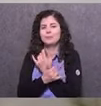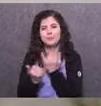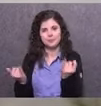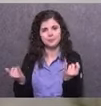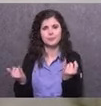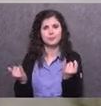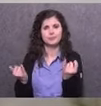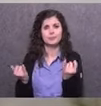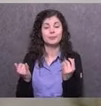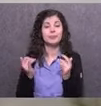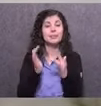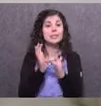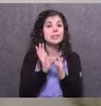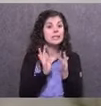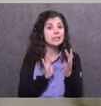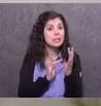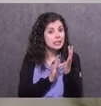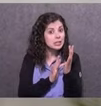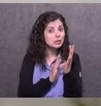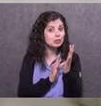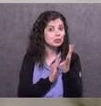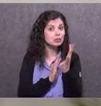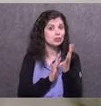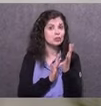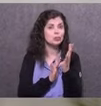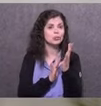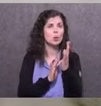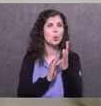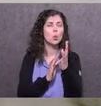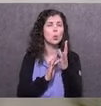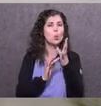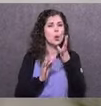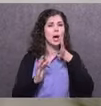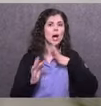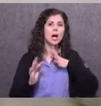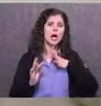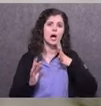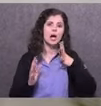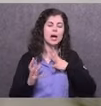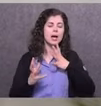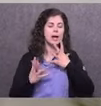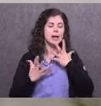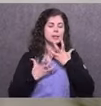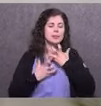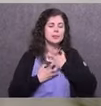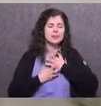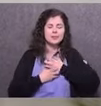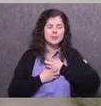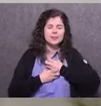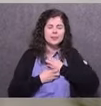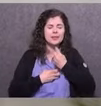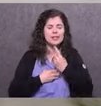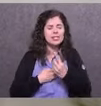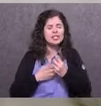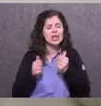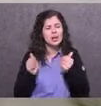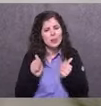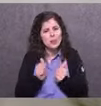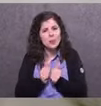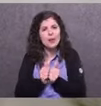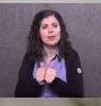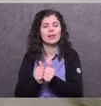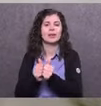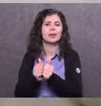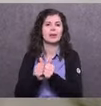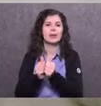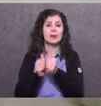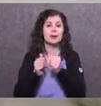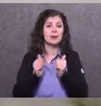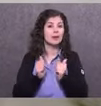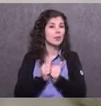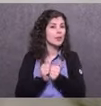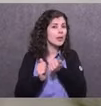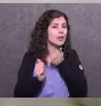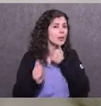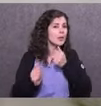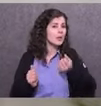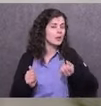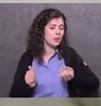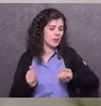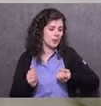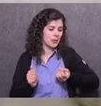Cristo, em agonia, pede que os acompanhemos com compaixão